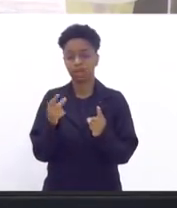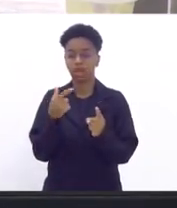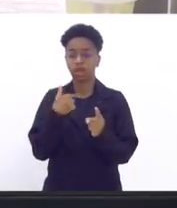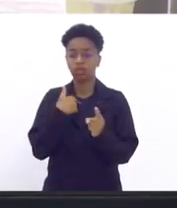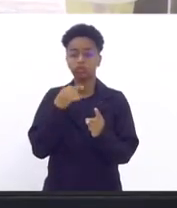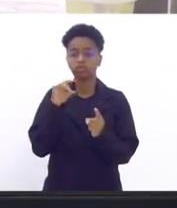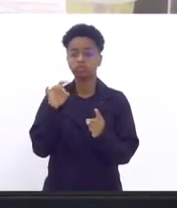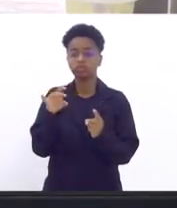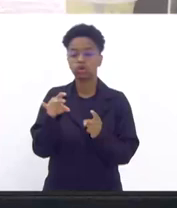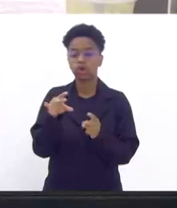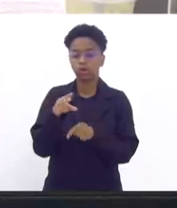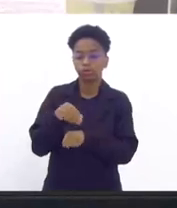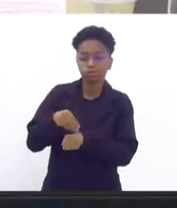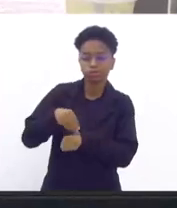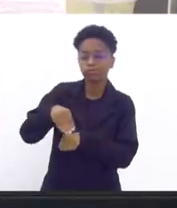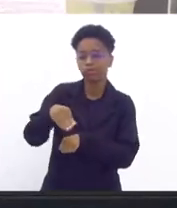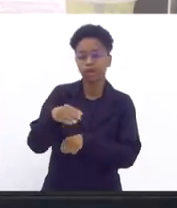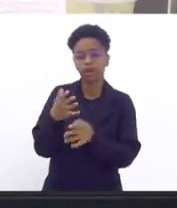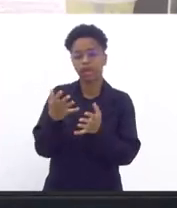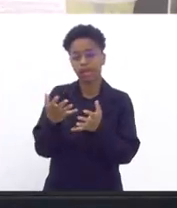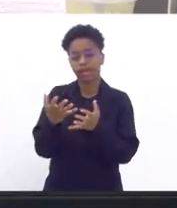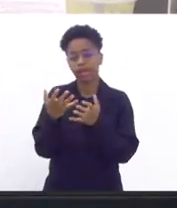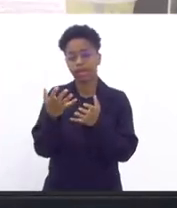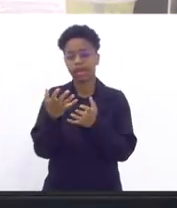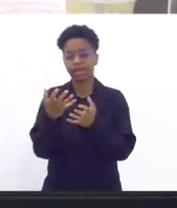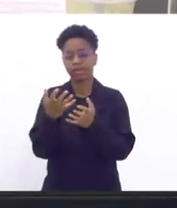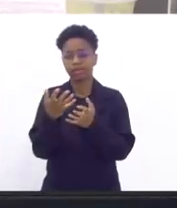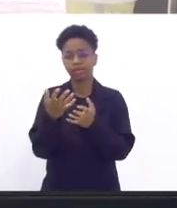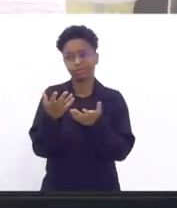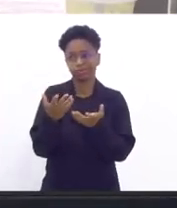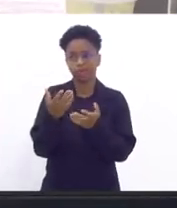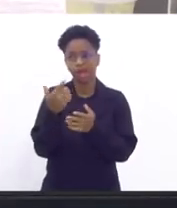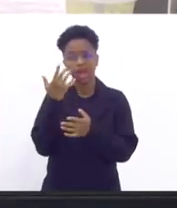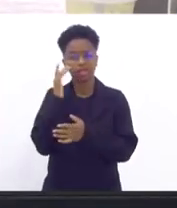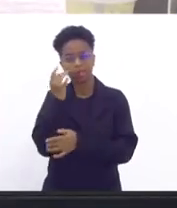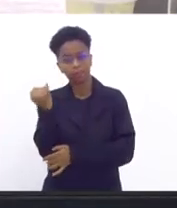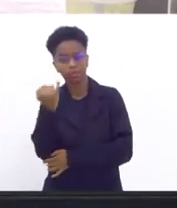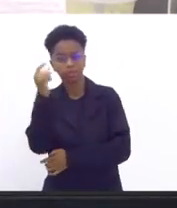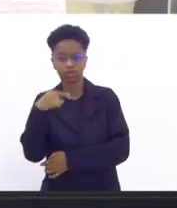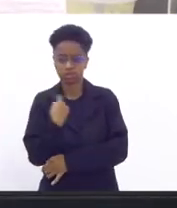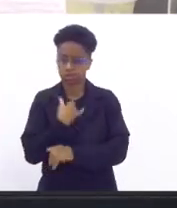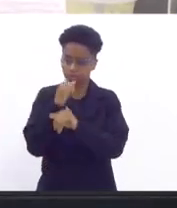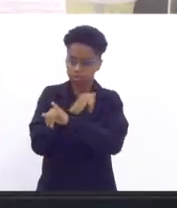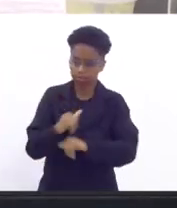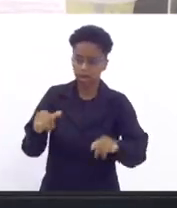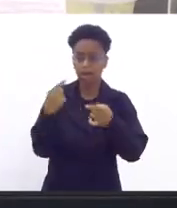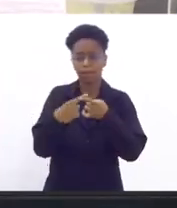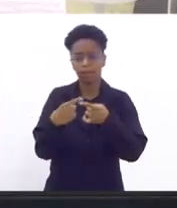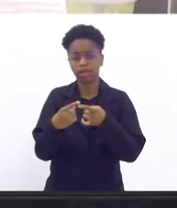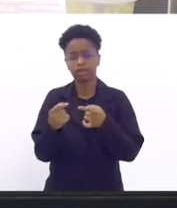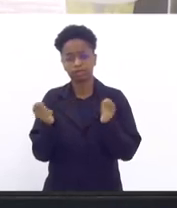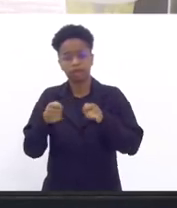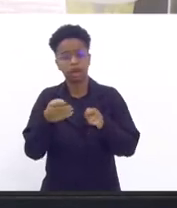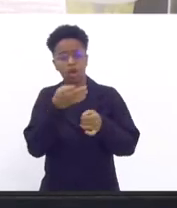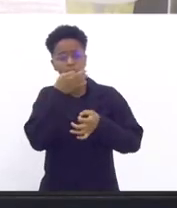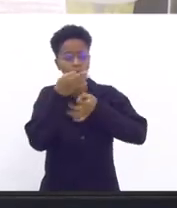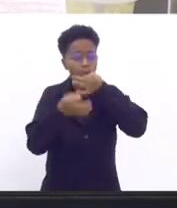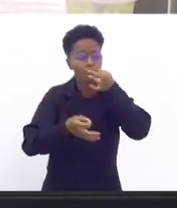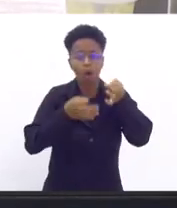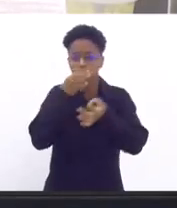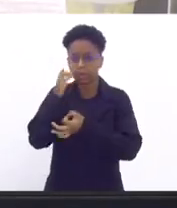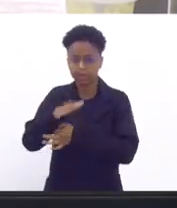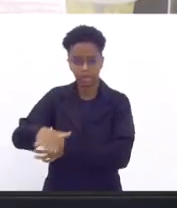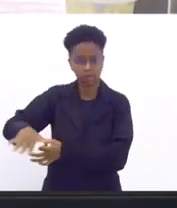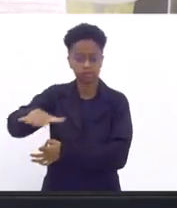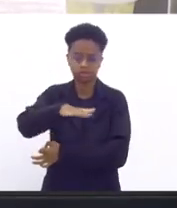encaminhamento que eu acho que é importante a gente fazer reverberar porque a gente vai formando opinião na mesa diretora junto à presidência na casa de um